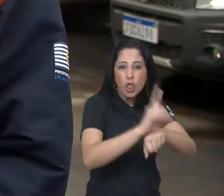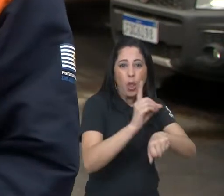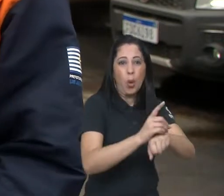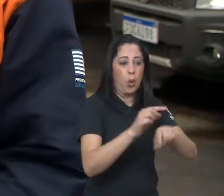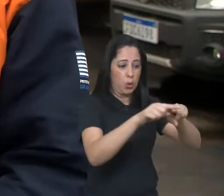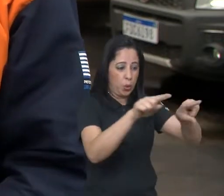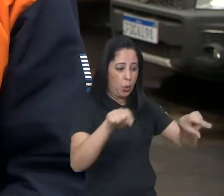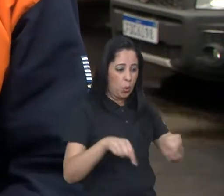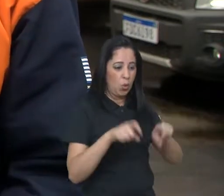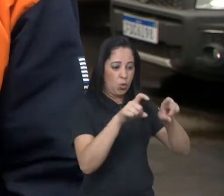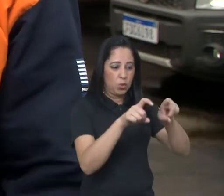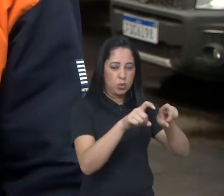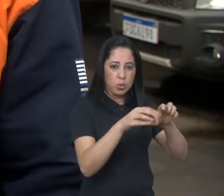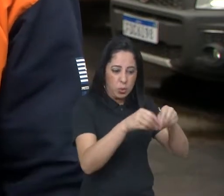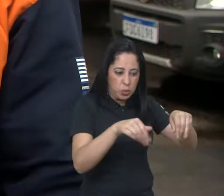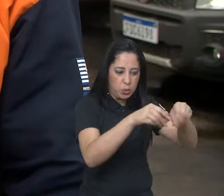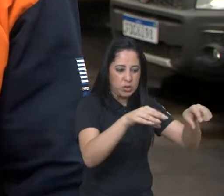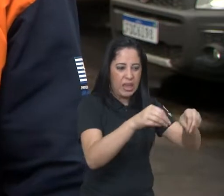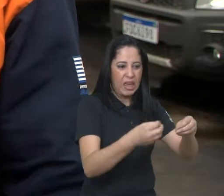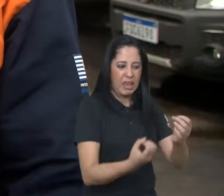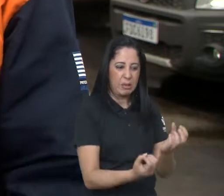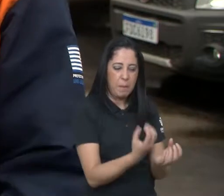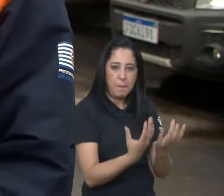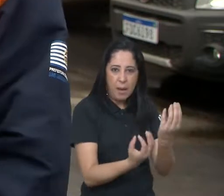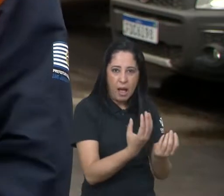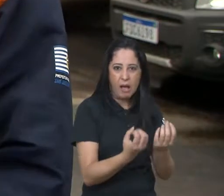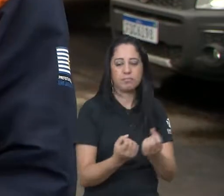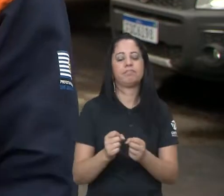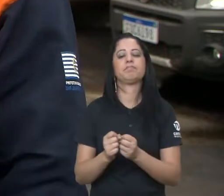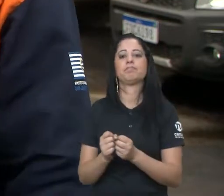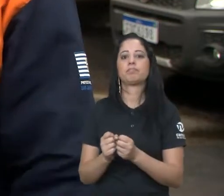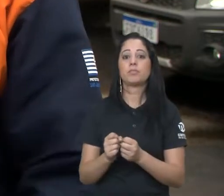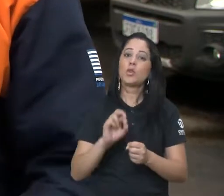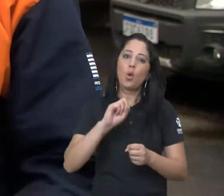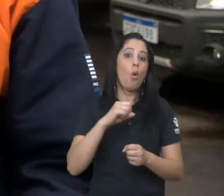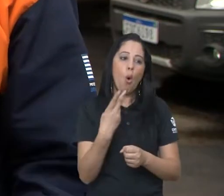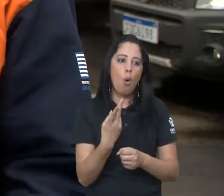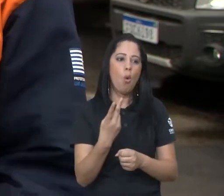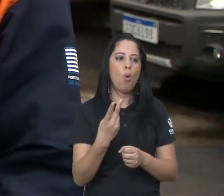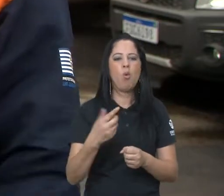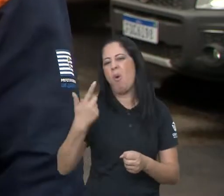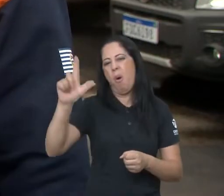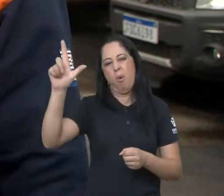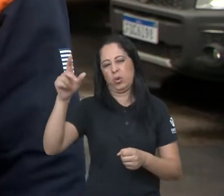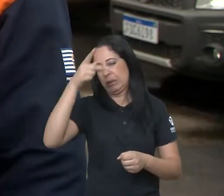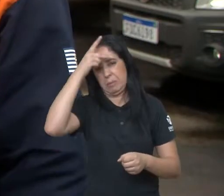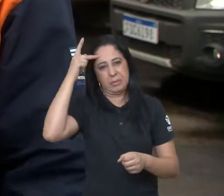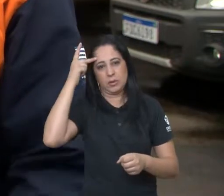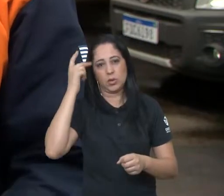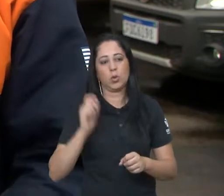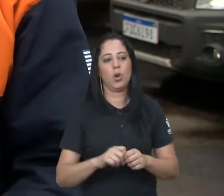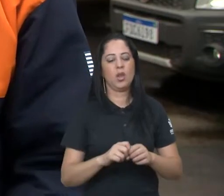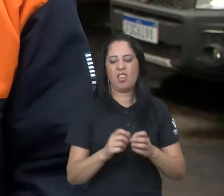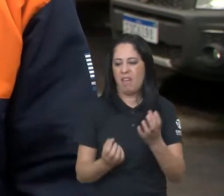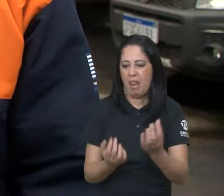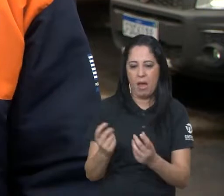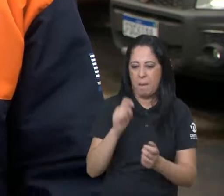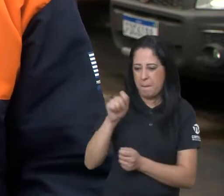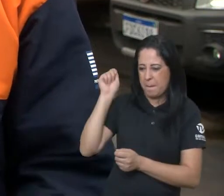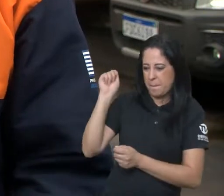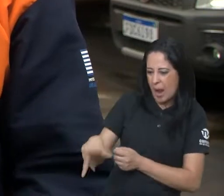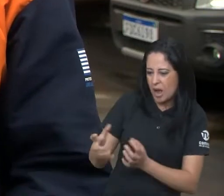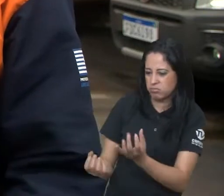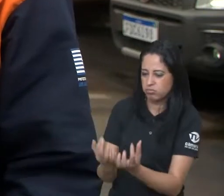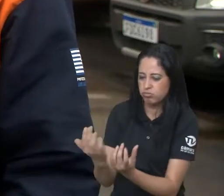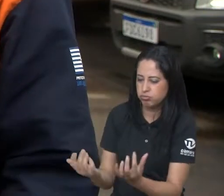pode ser às vezes o próprio proprietário do terreno, da área que foi devastada, ou até mesmo terceiros. Temos também